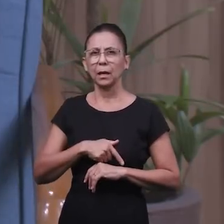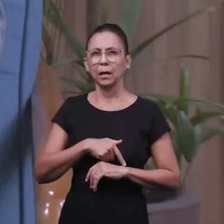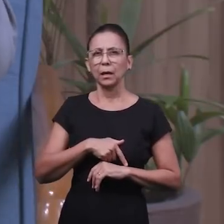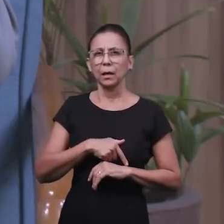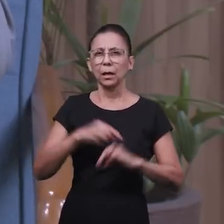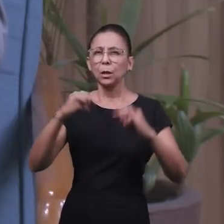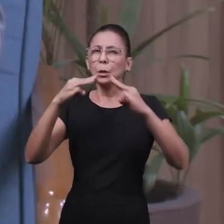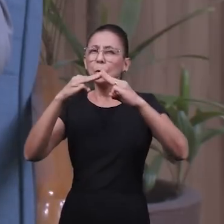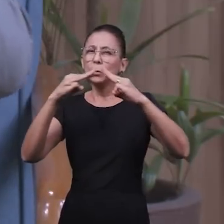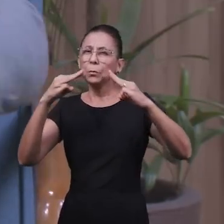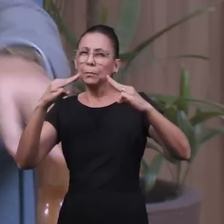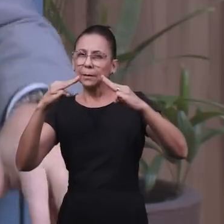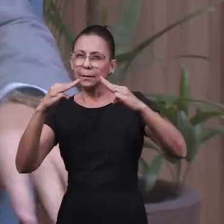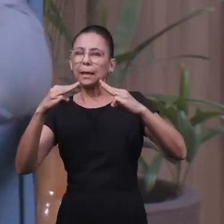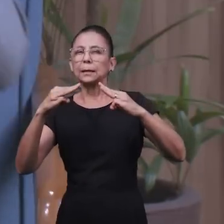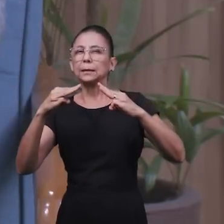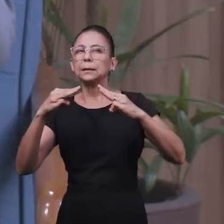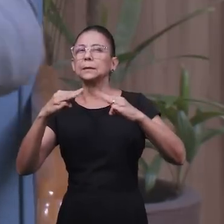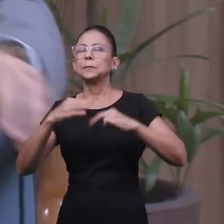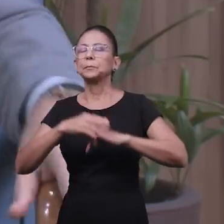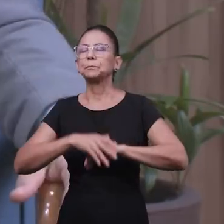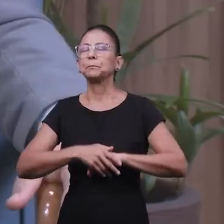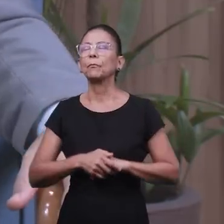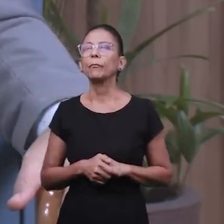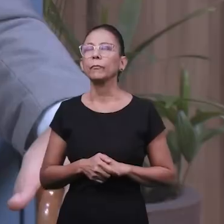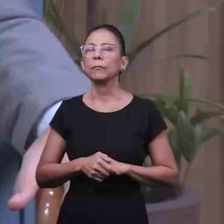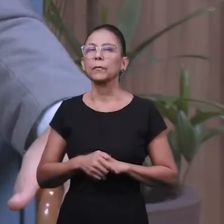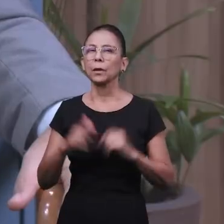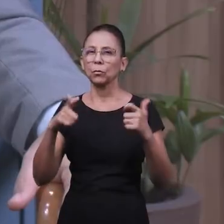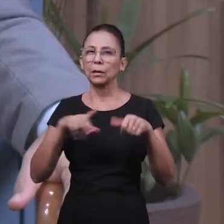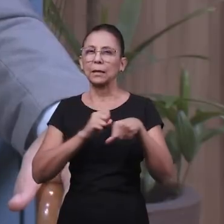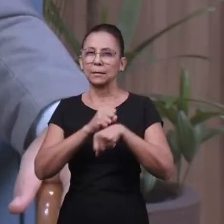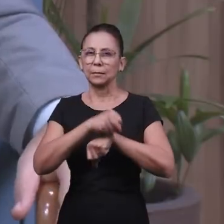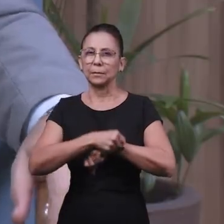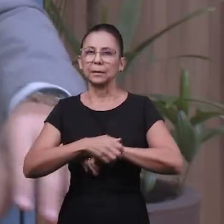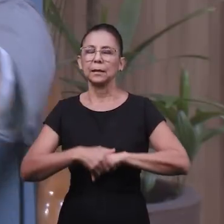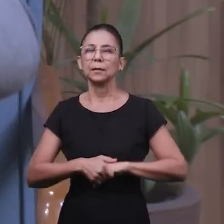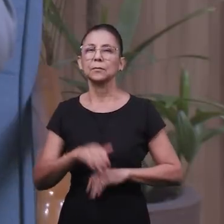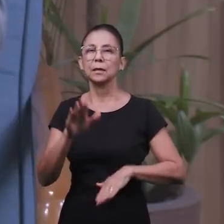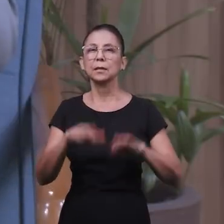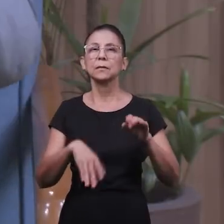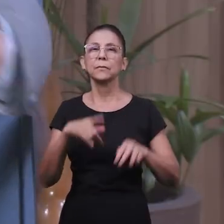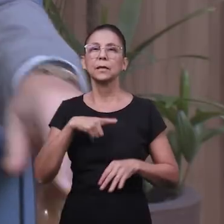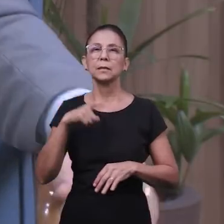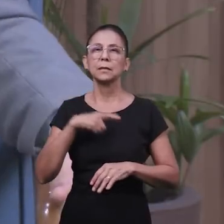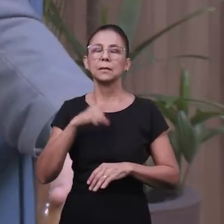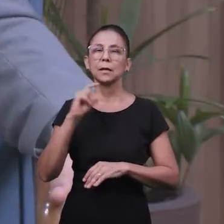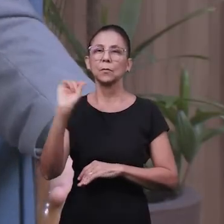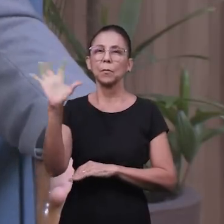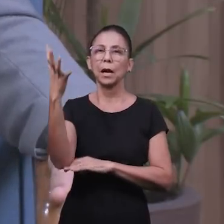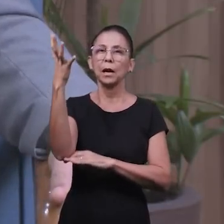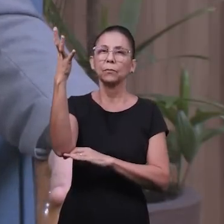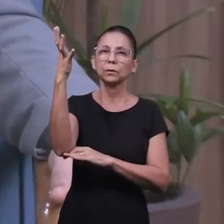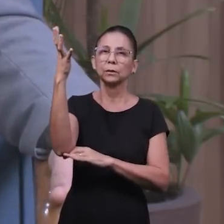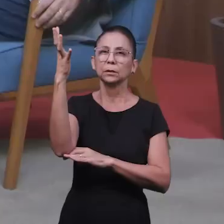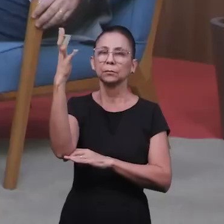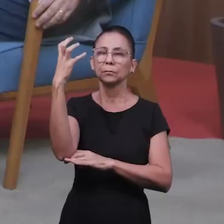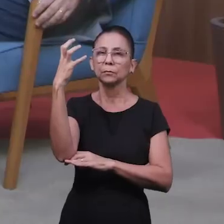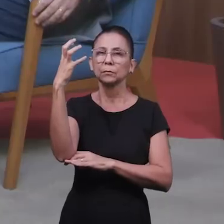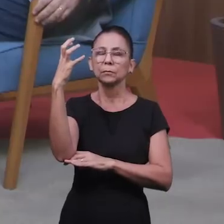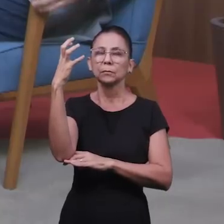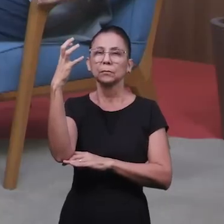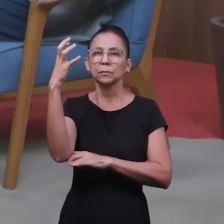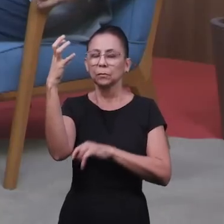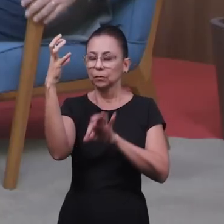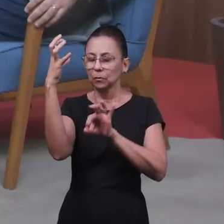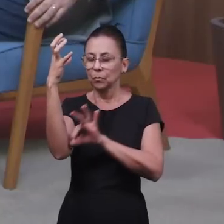que eu descobri lá e que fica meio escondido, mas de vez em quando eu vou lá para ver se tem uma jabuticabazinha lá. E esses dias